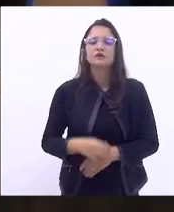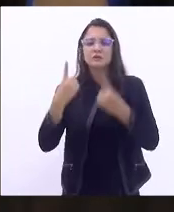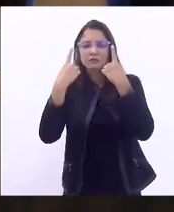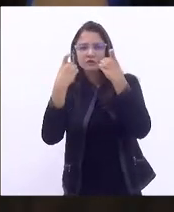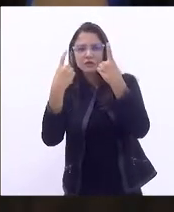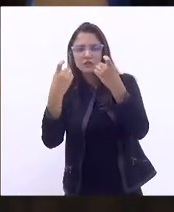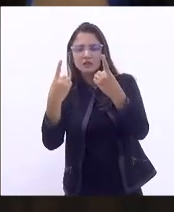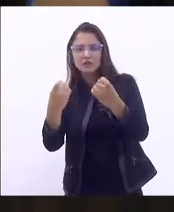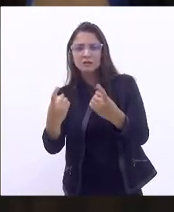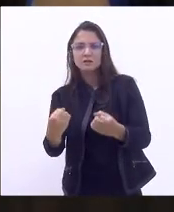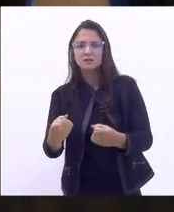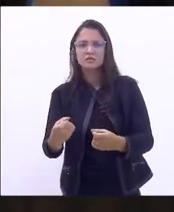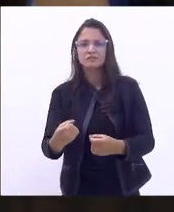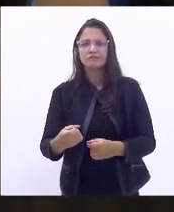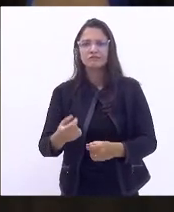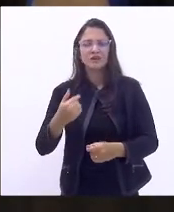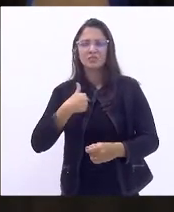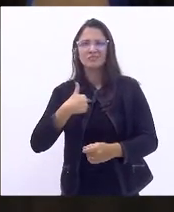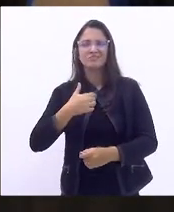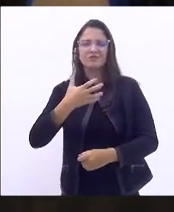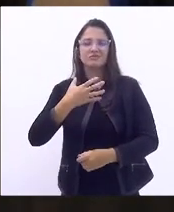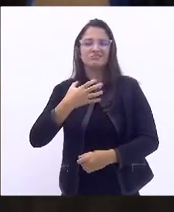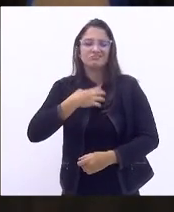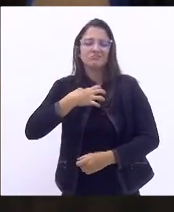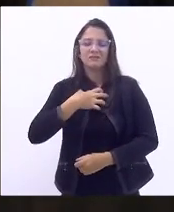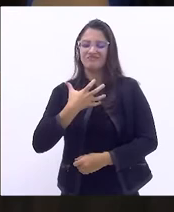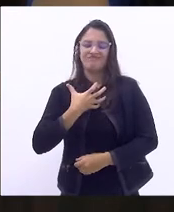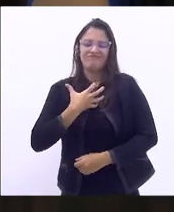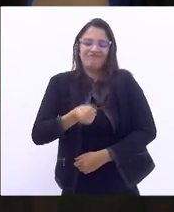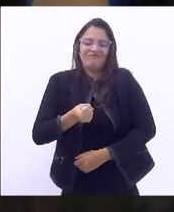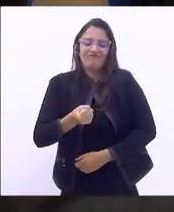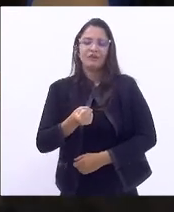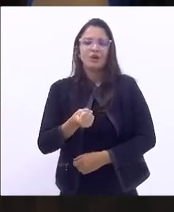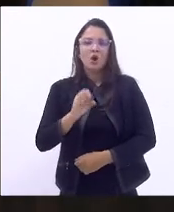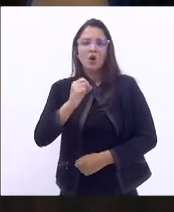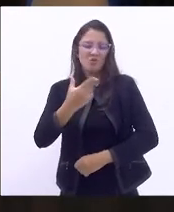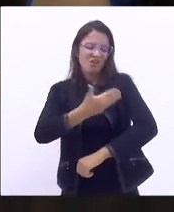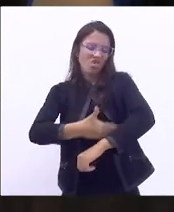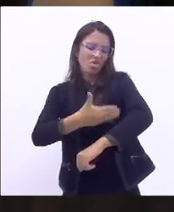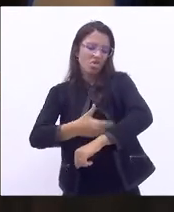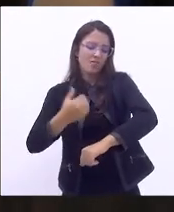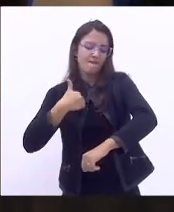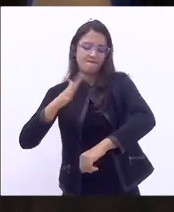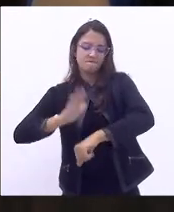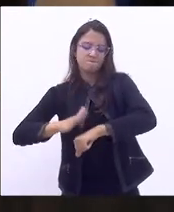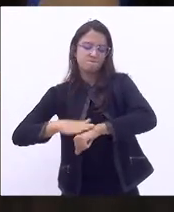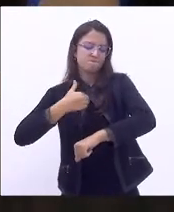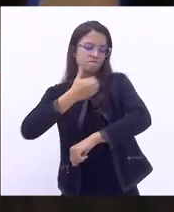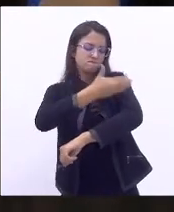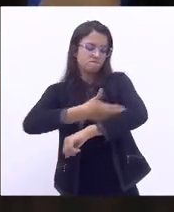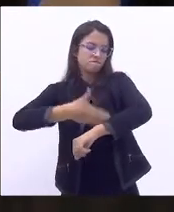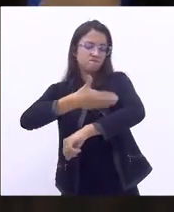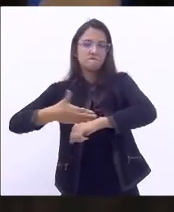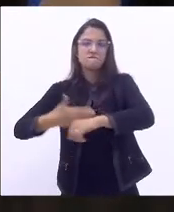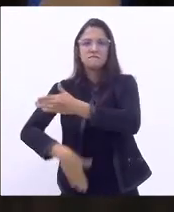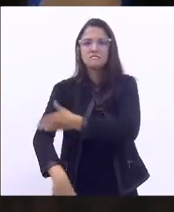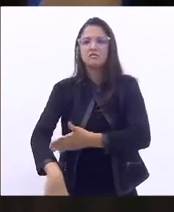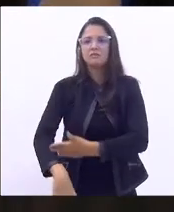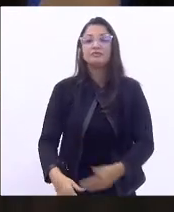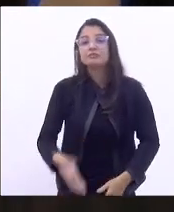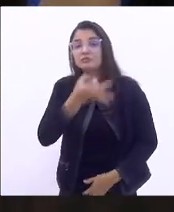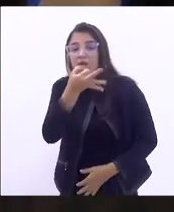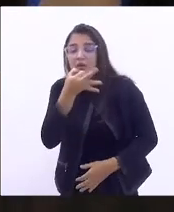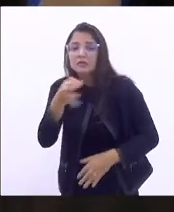autoprovocada, incluindo tentativa de suicídio e automutilação no âmbito do Estado do Rio de Janeiro. Pareceres da Comissão de Constituição e